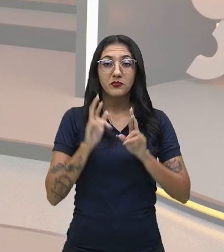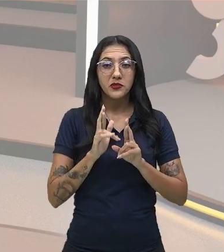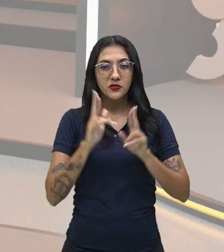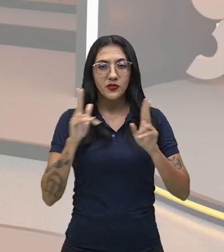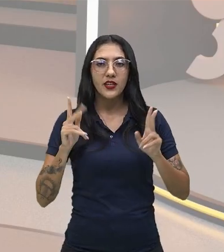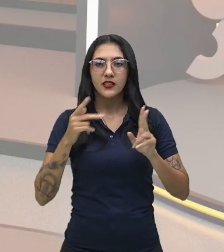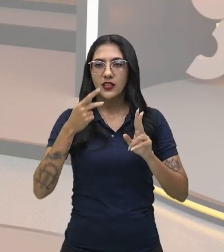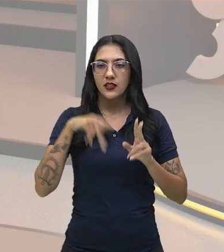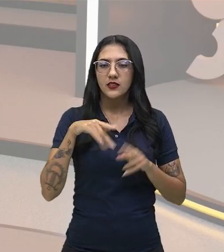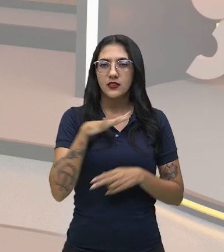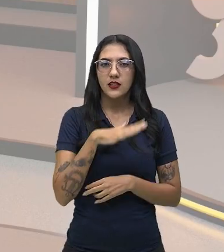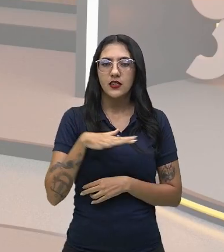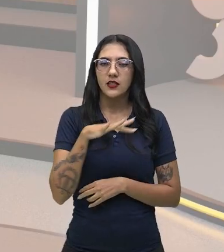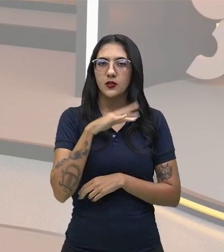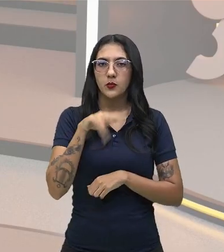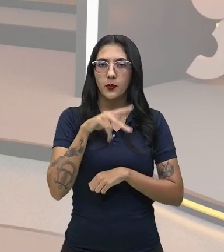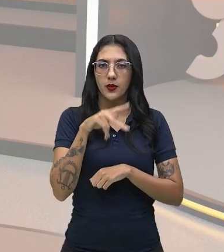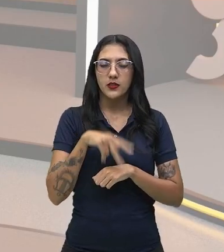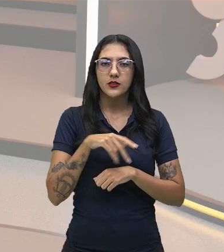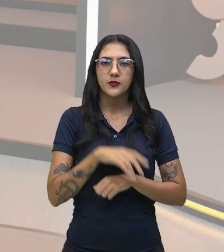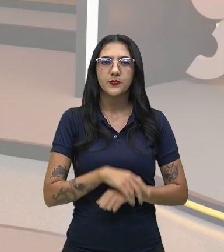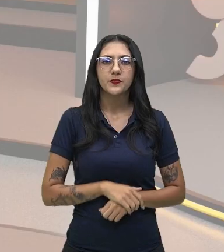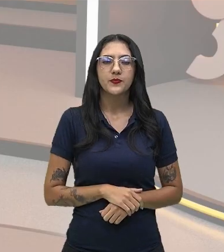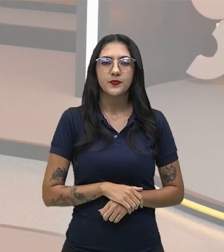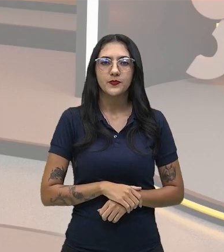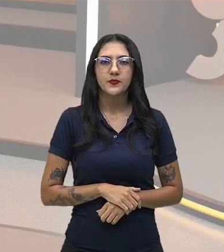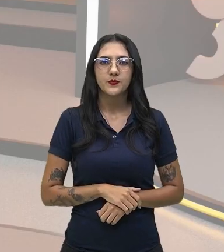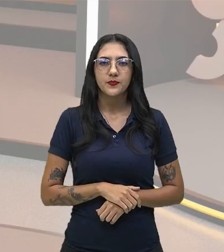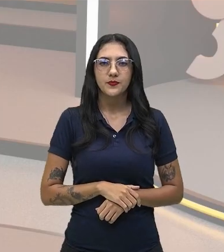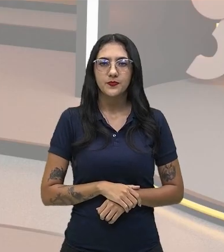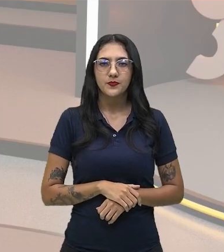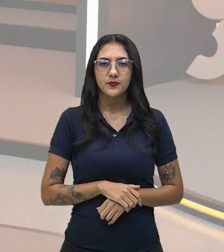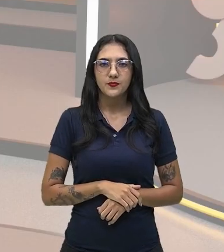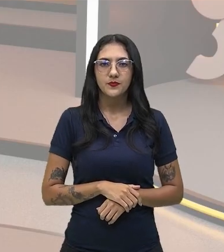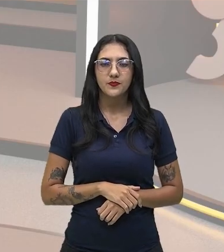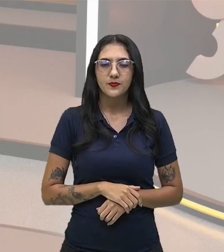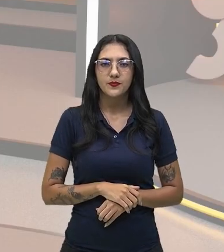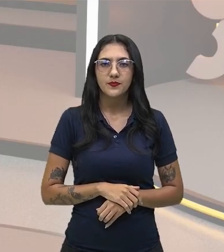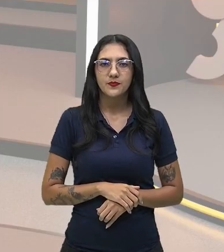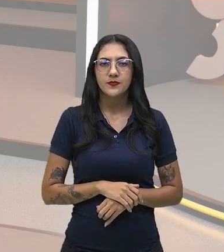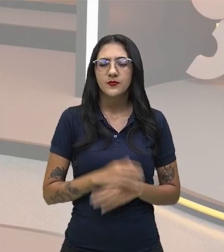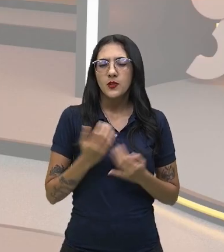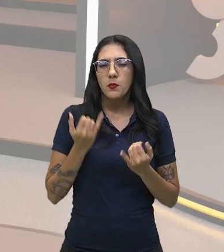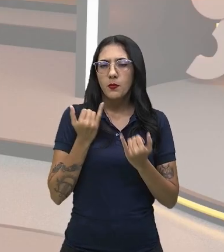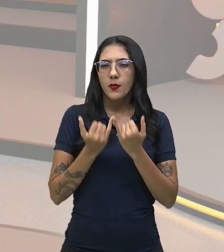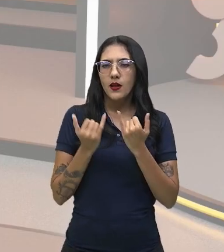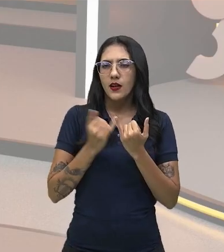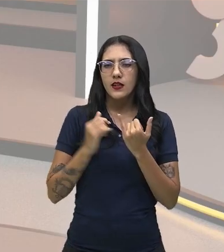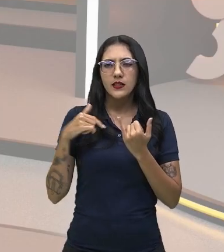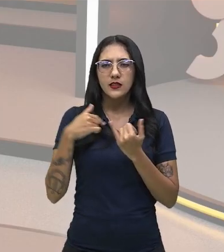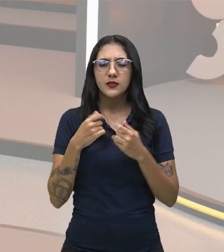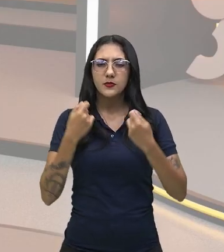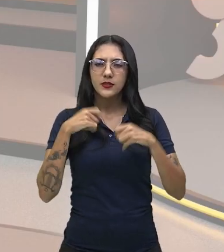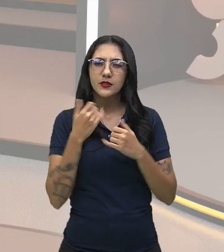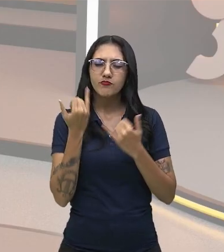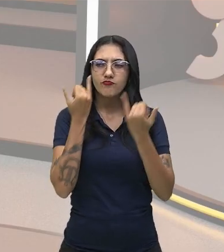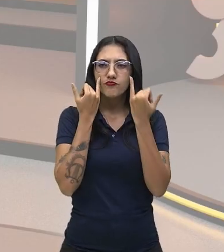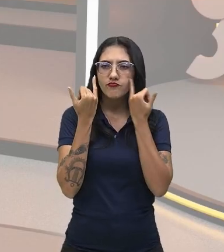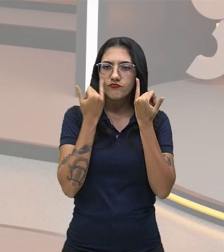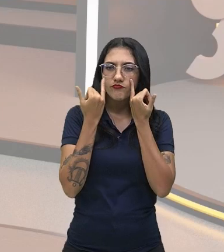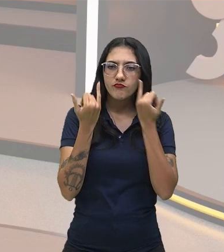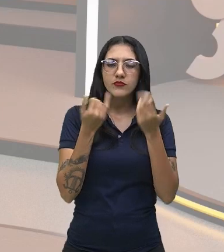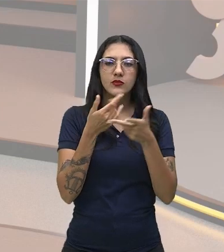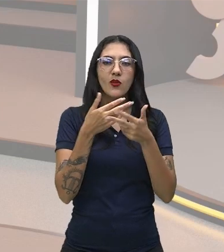esse território. É como se a gente fosse fazer um passeio pelos cômodos da nossa casa,